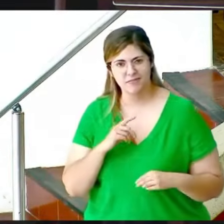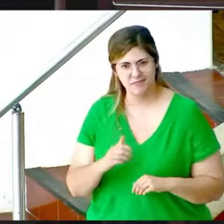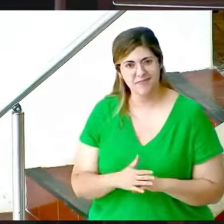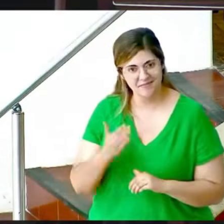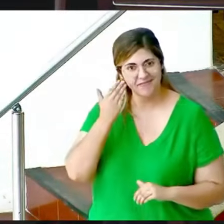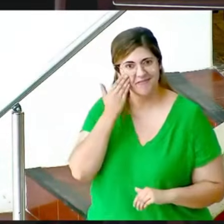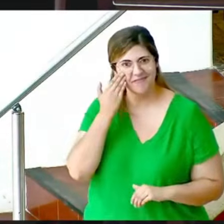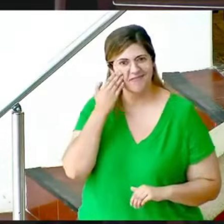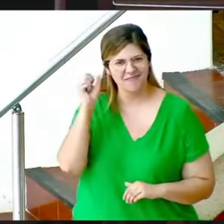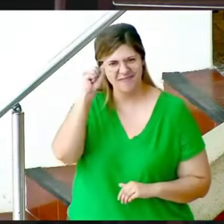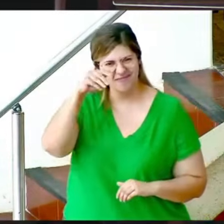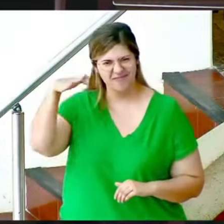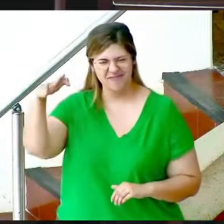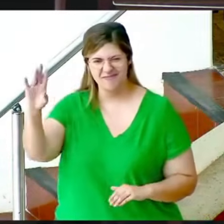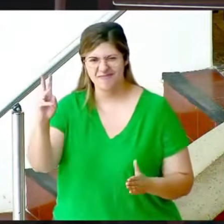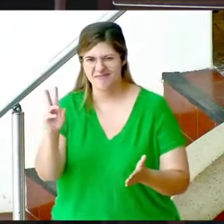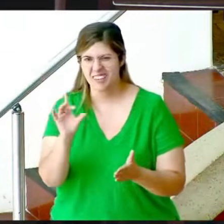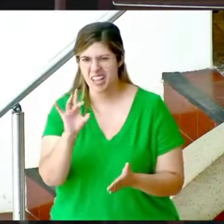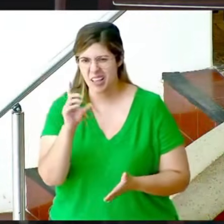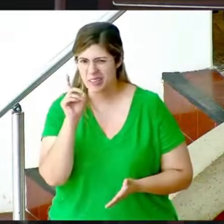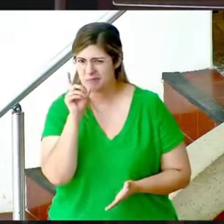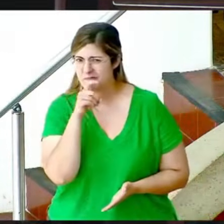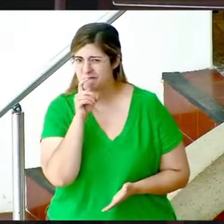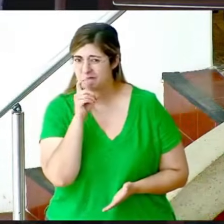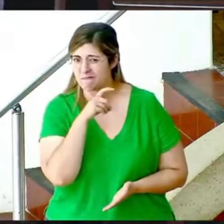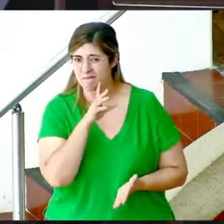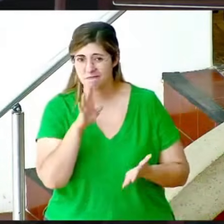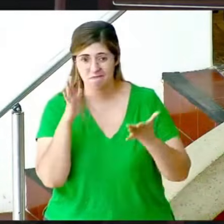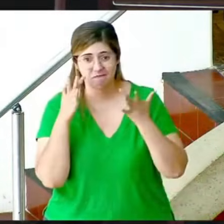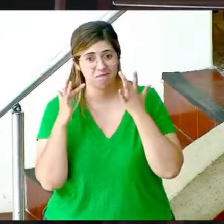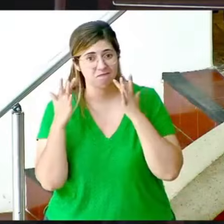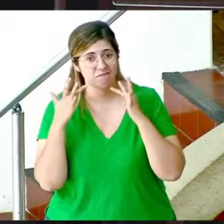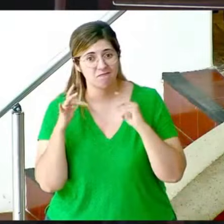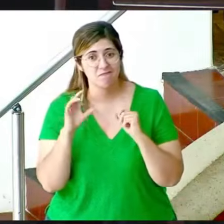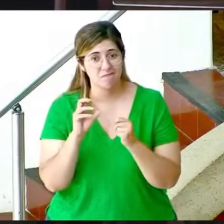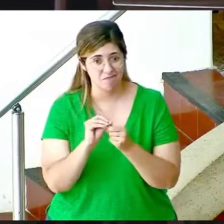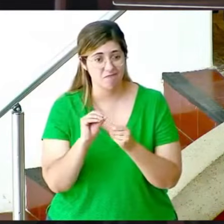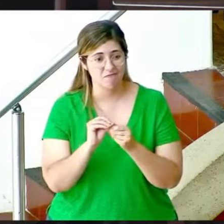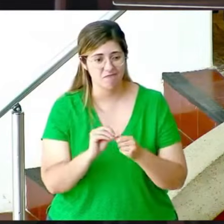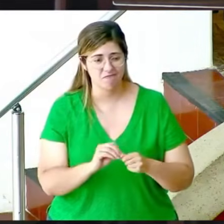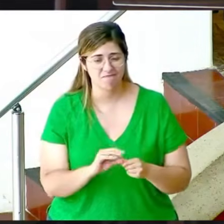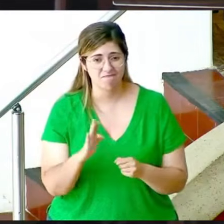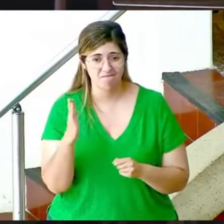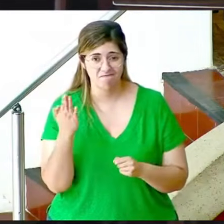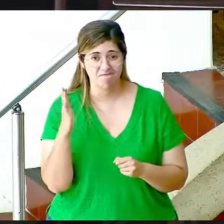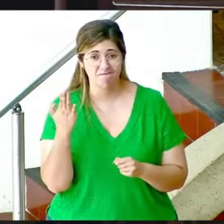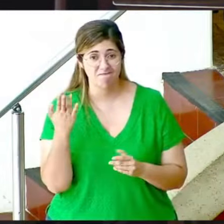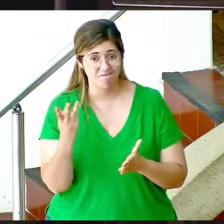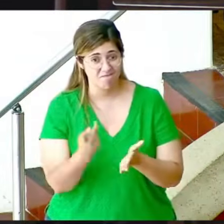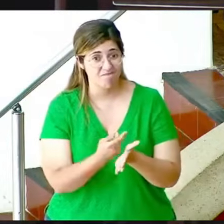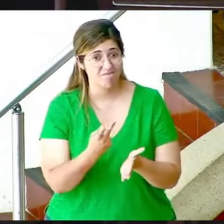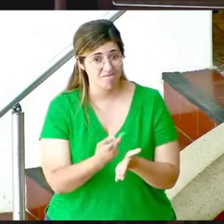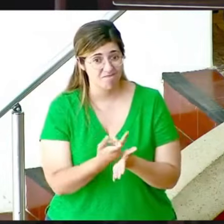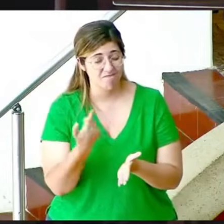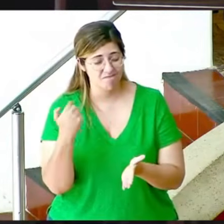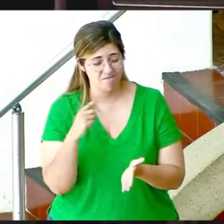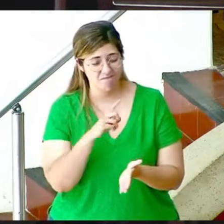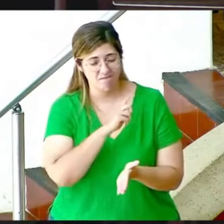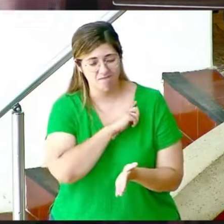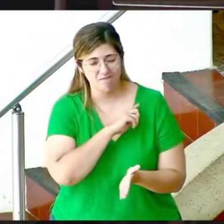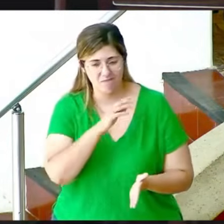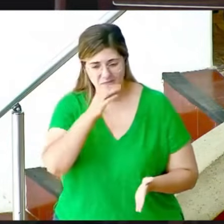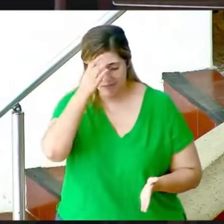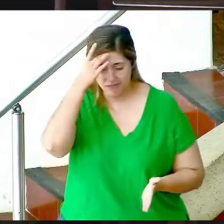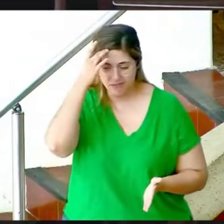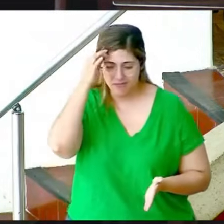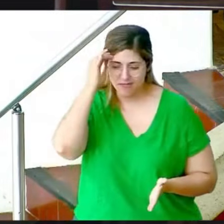adulto especialista que ganha Oscar, um adulto que é um ator de primeira qualidade. Mel Gibson não é